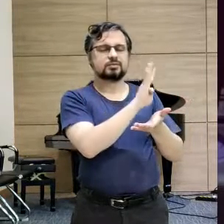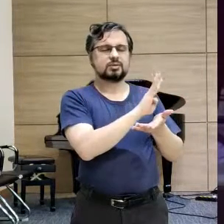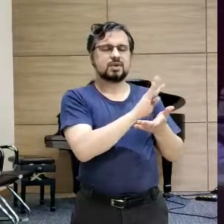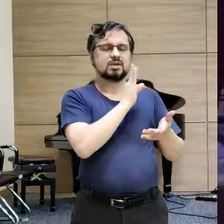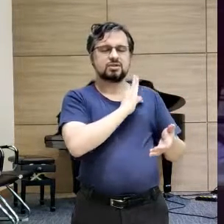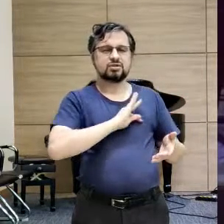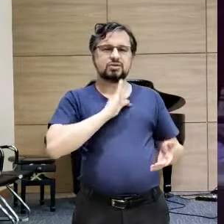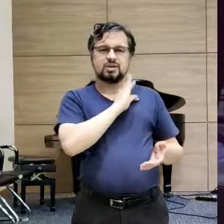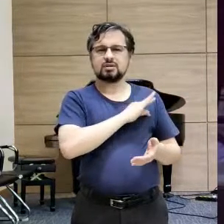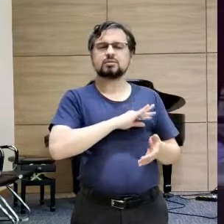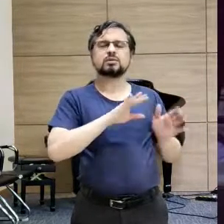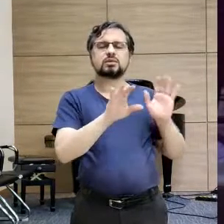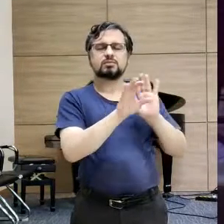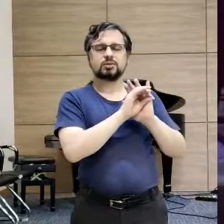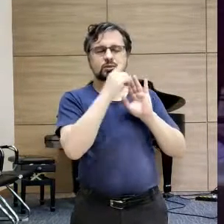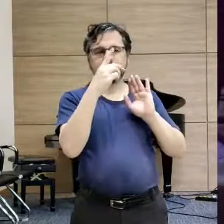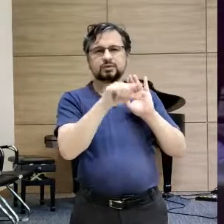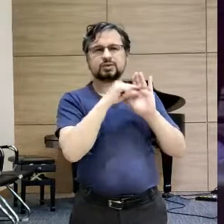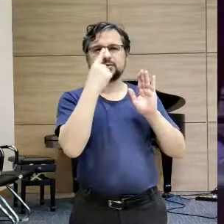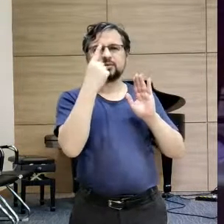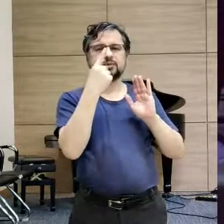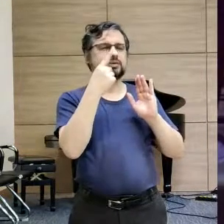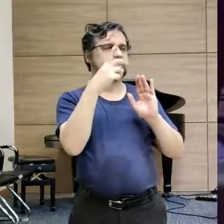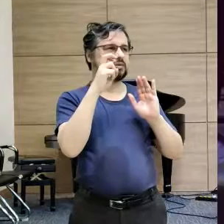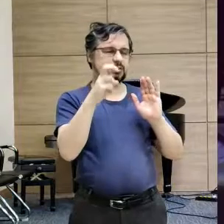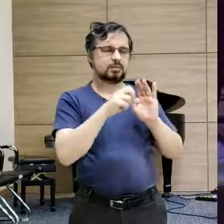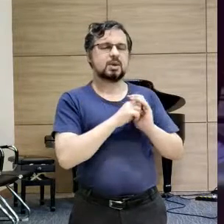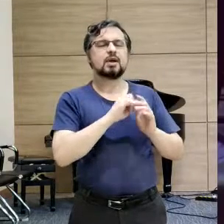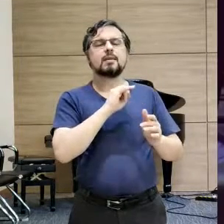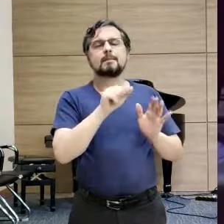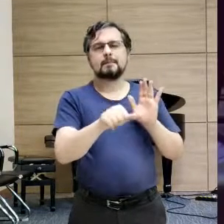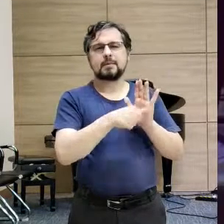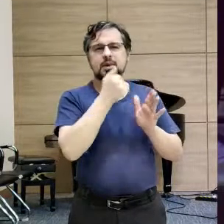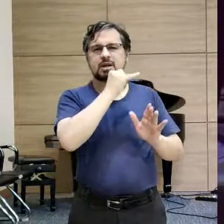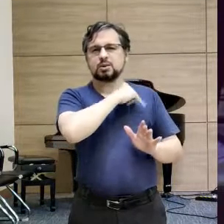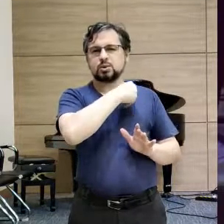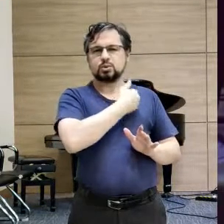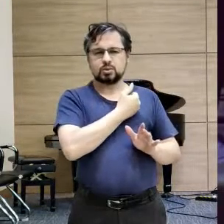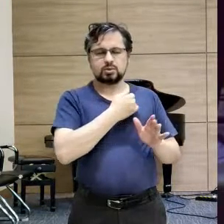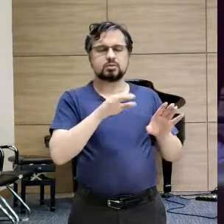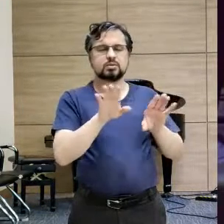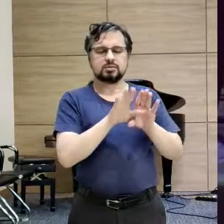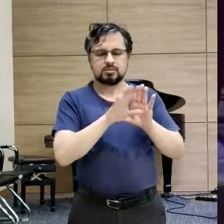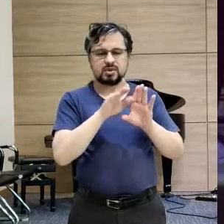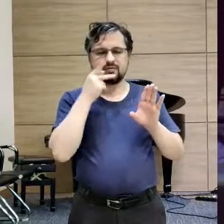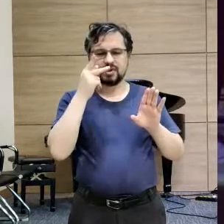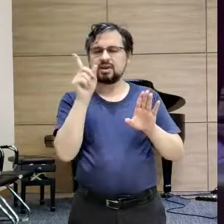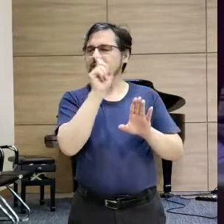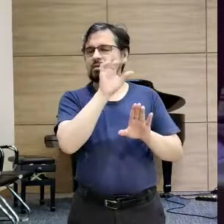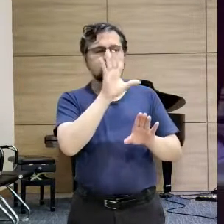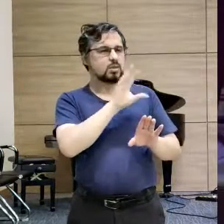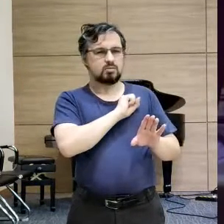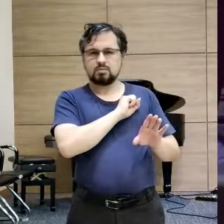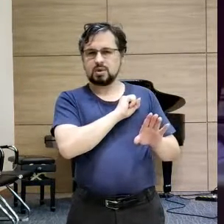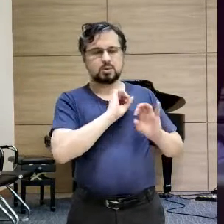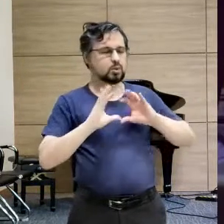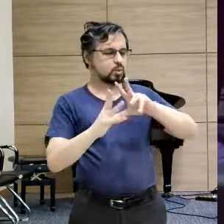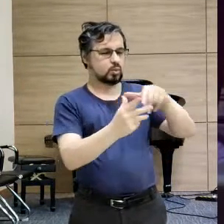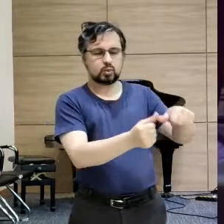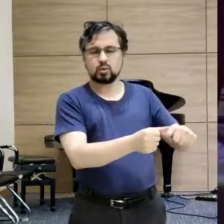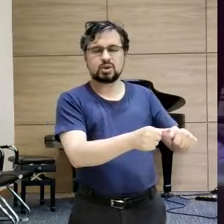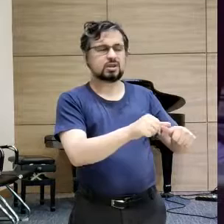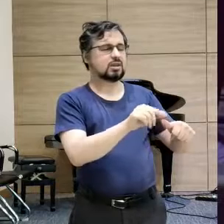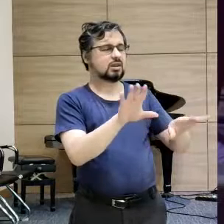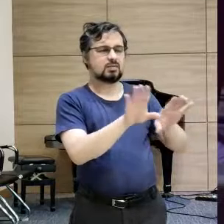coisa o 1 João vai dizer, capítulo 2, versículo 15 também, e versículo 16, ele vai dizer o seguinte: não ameis o mundo e nem o que no